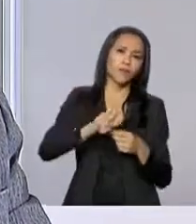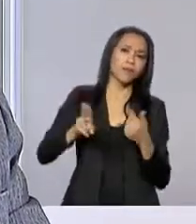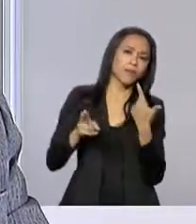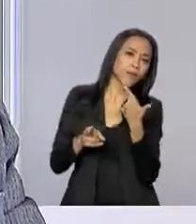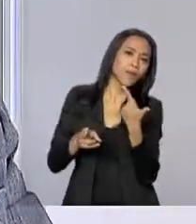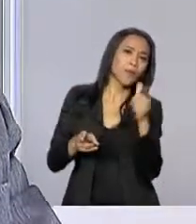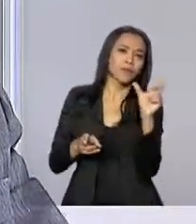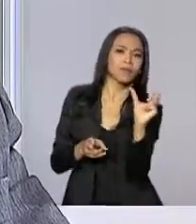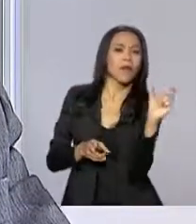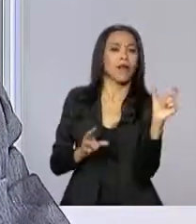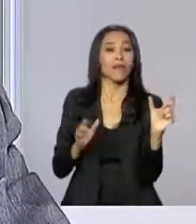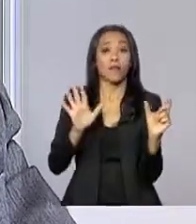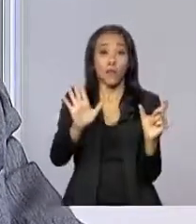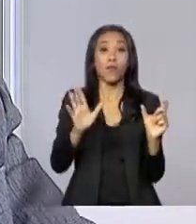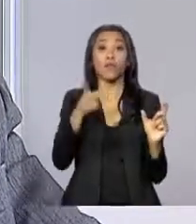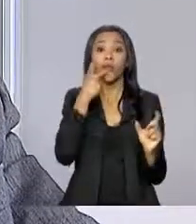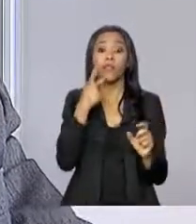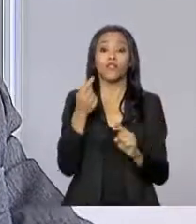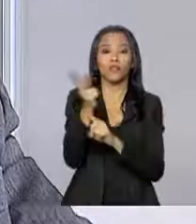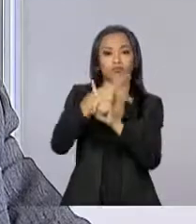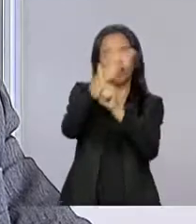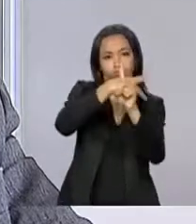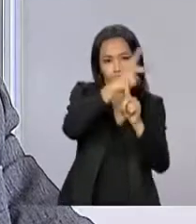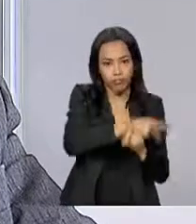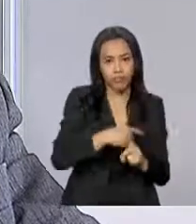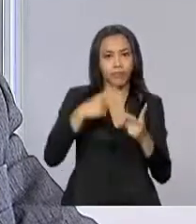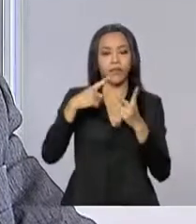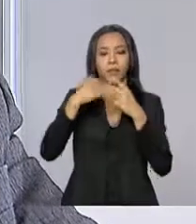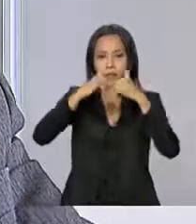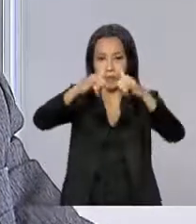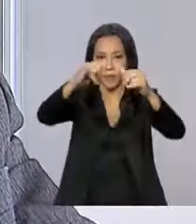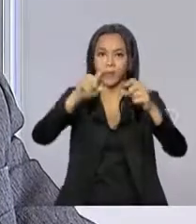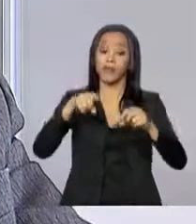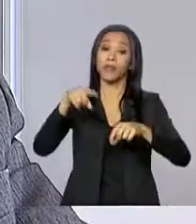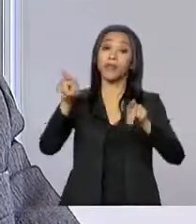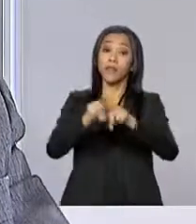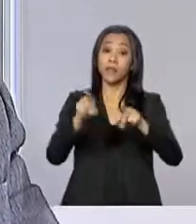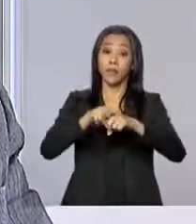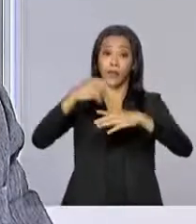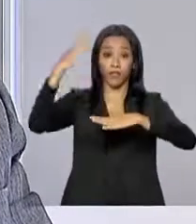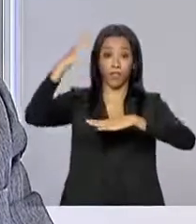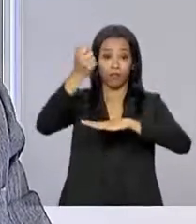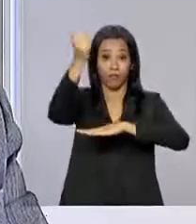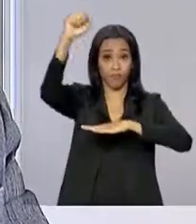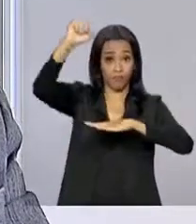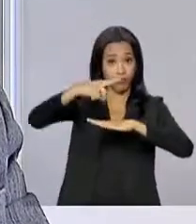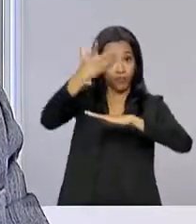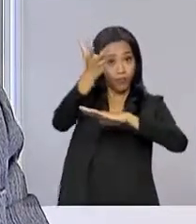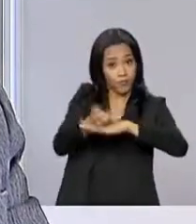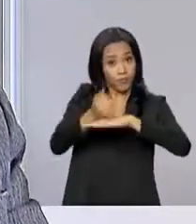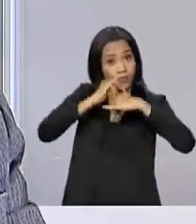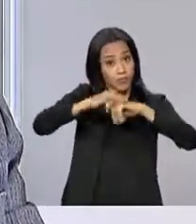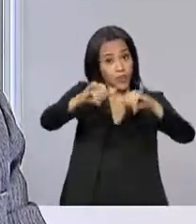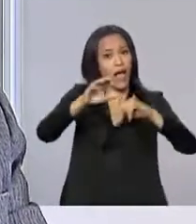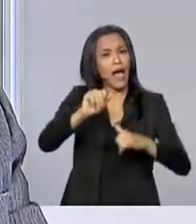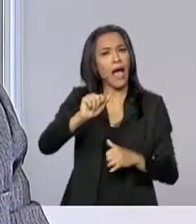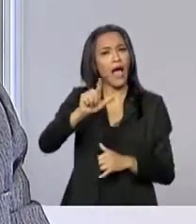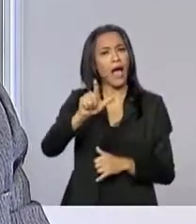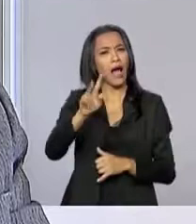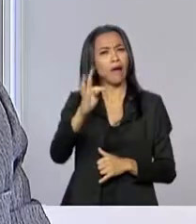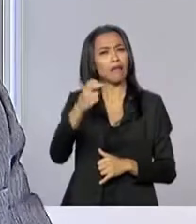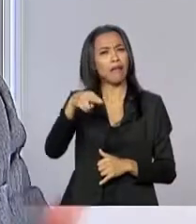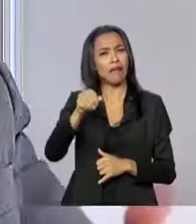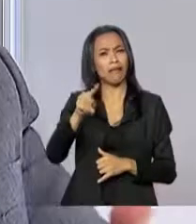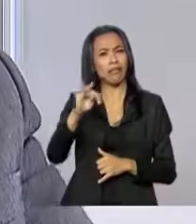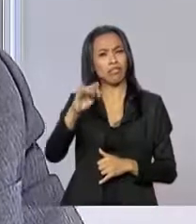né? Quando você fala de energia solar, energia eólica também, não vejo como sendo energias alternativas, eu vejo elas como